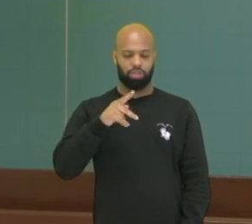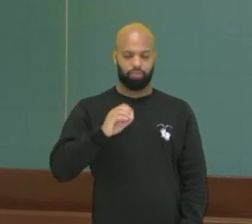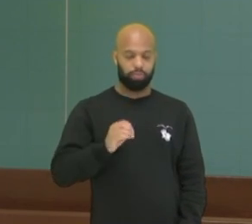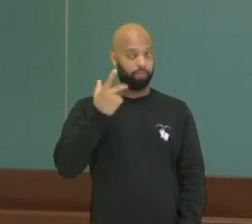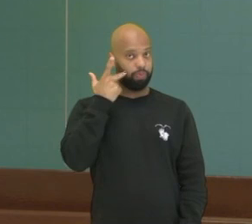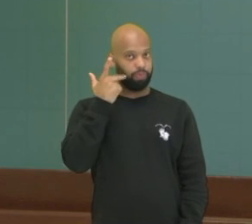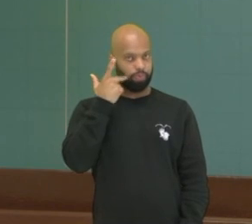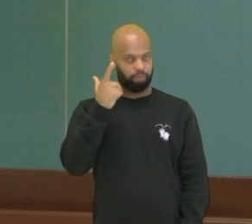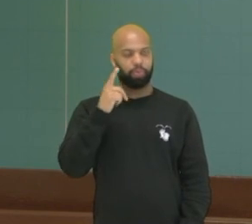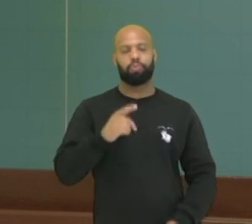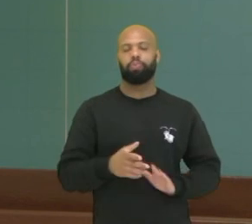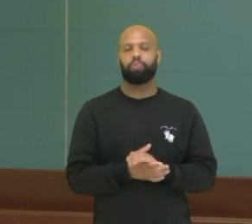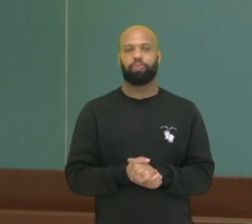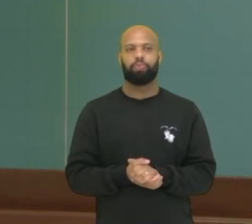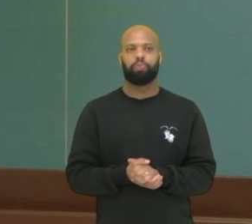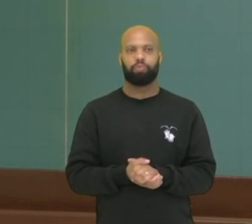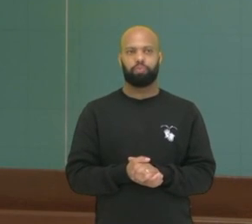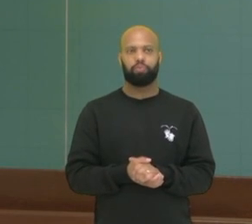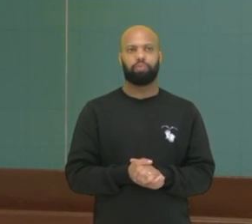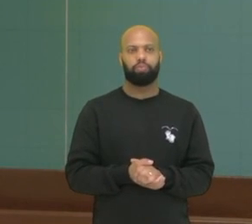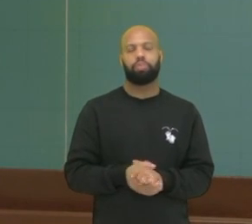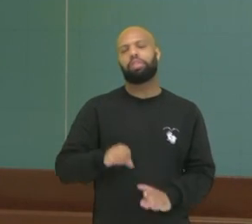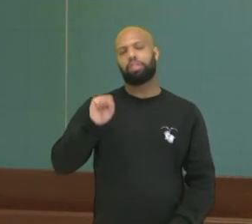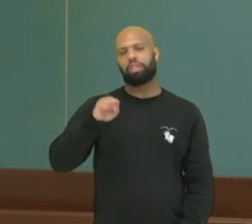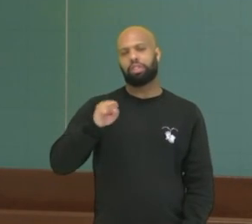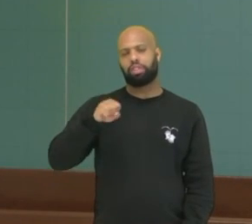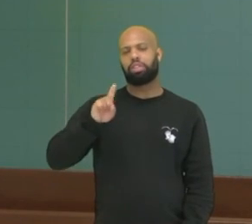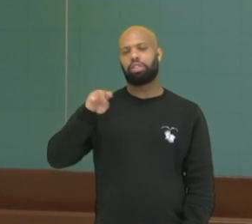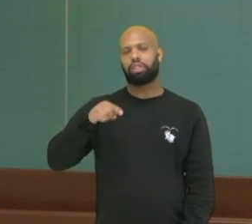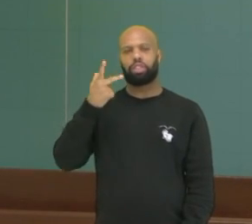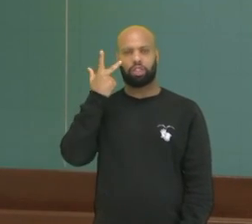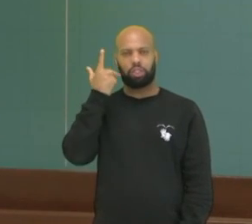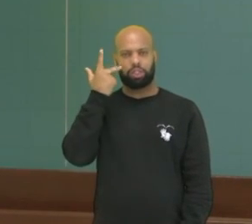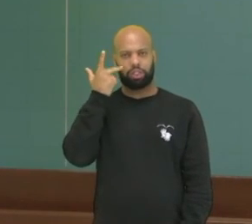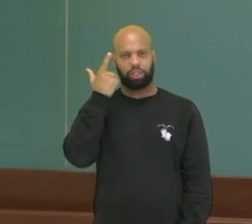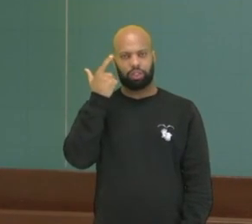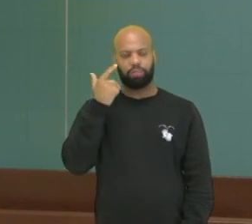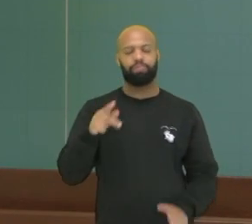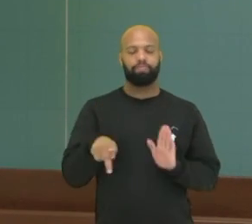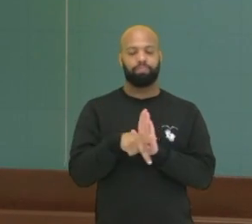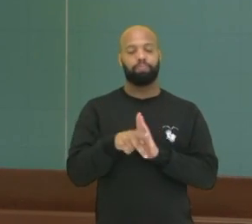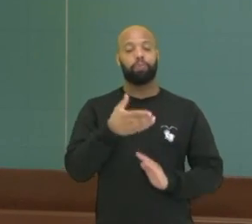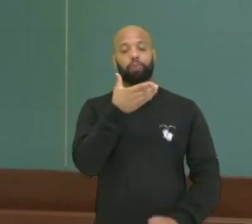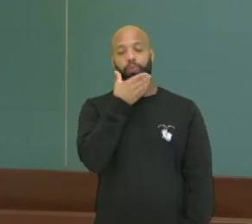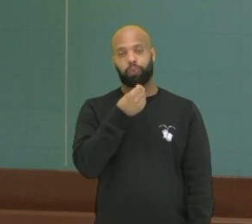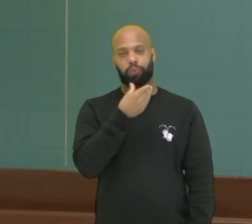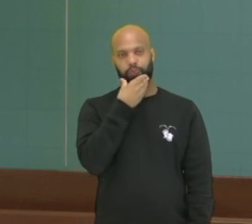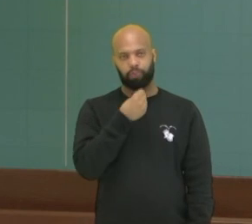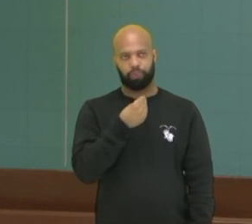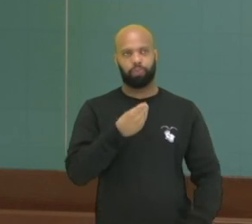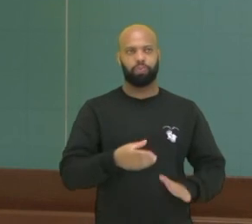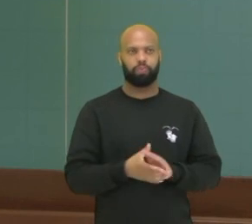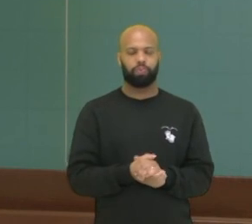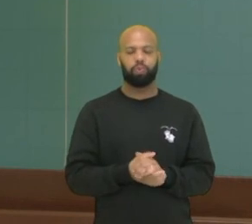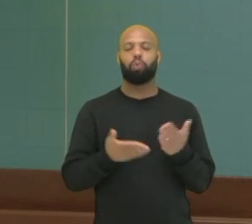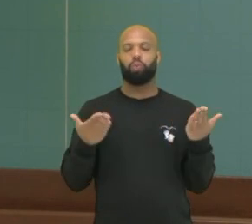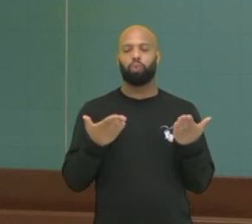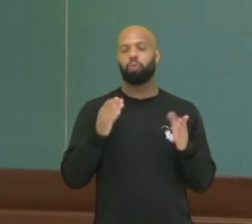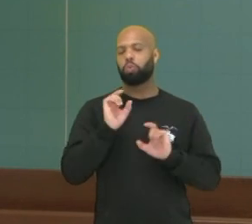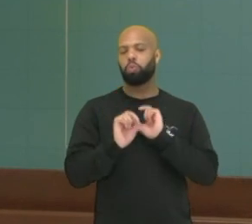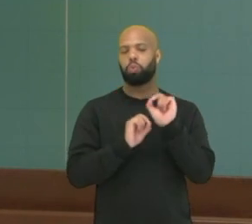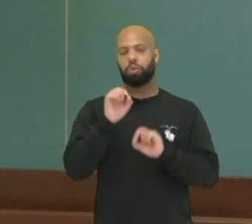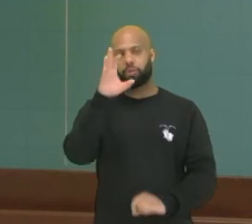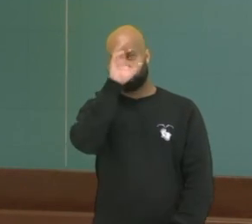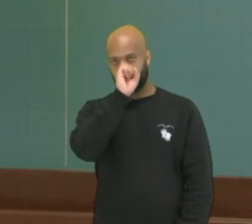próxima aula para vocês. É sim, um cariótipo normal de um indivíduo do sexo masculino. Nesta